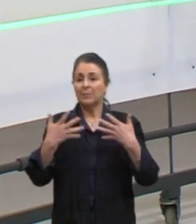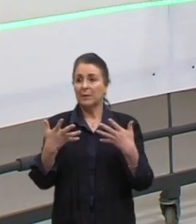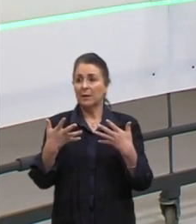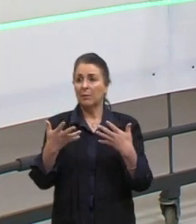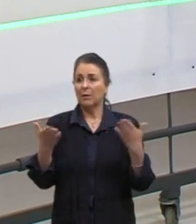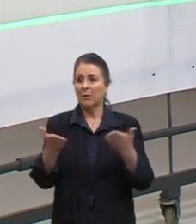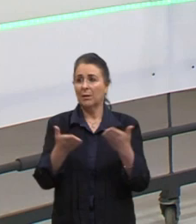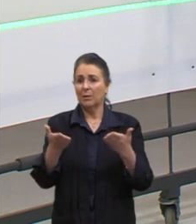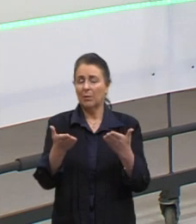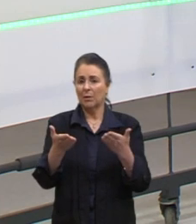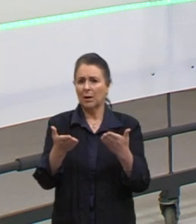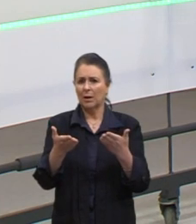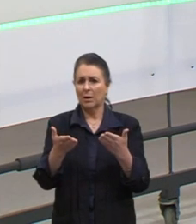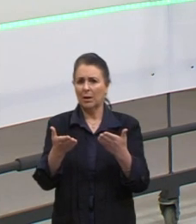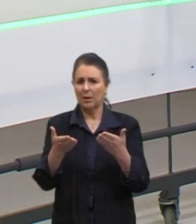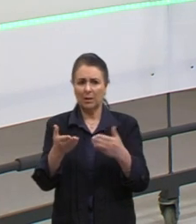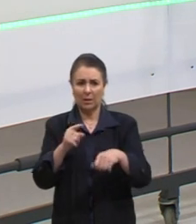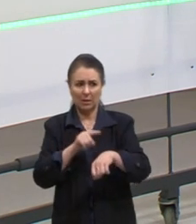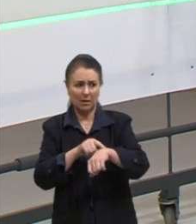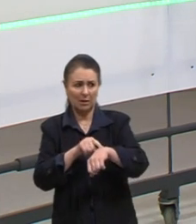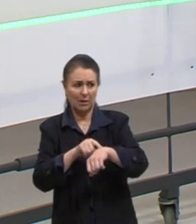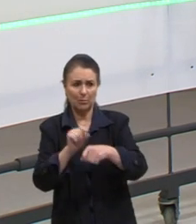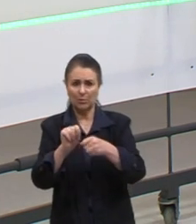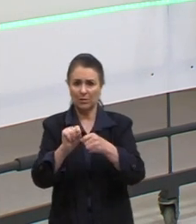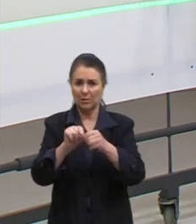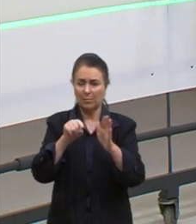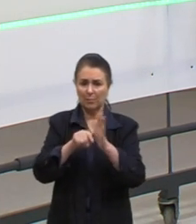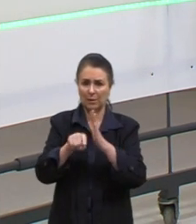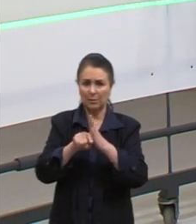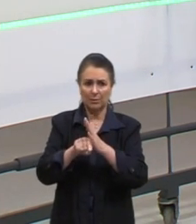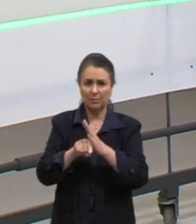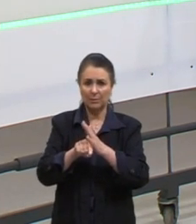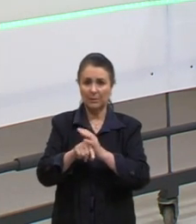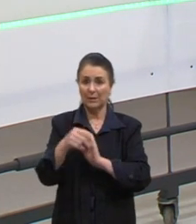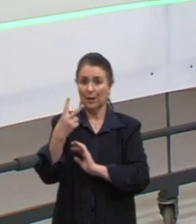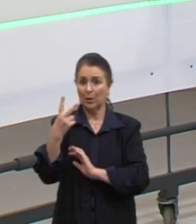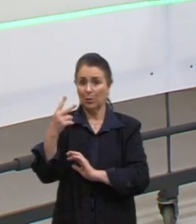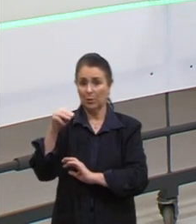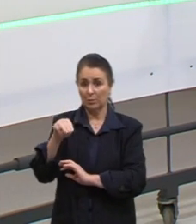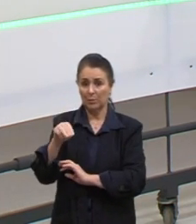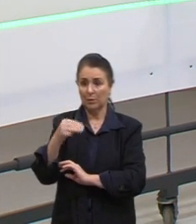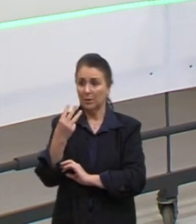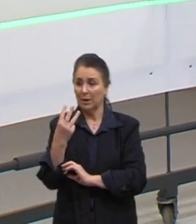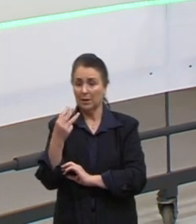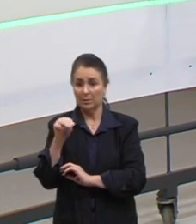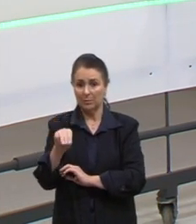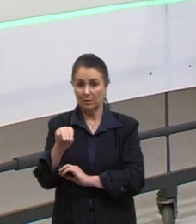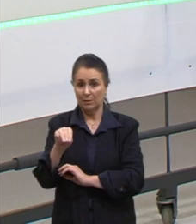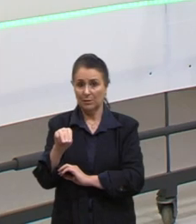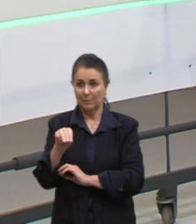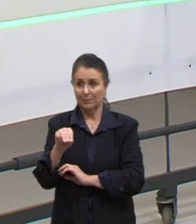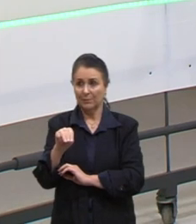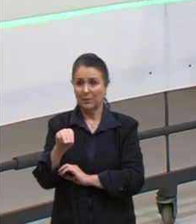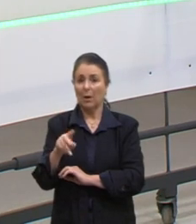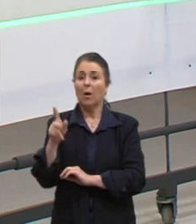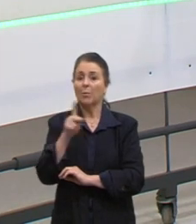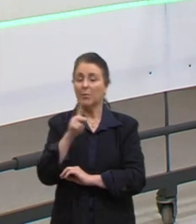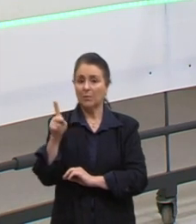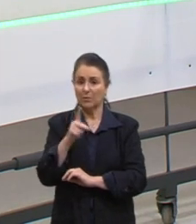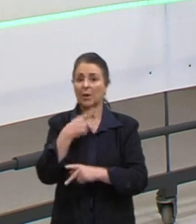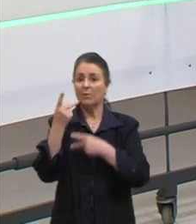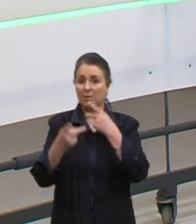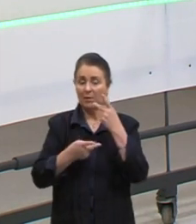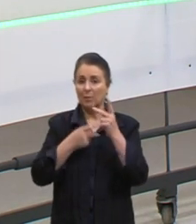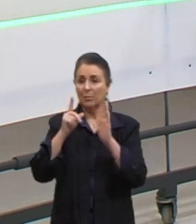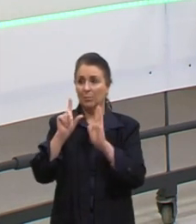ver será que dá tempo da gente fazer uma questão tem dois minutos aí eu vou deixar a professora então falar um